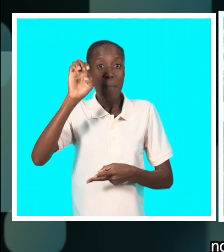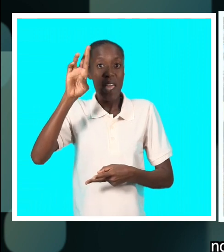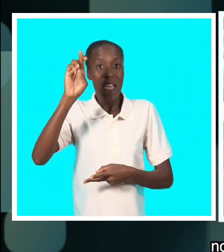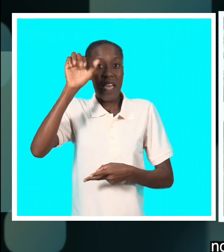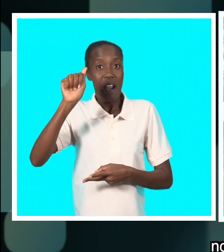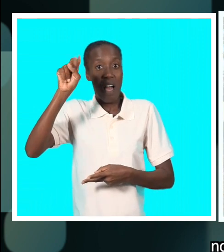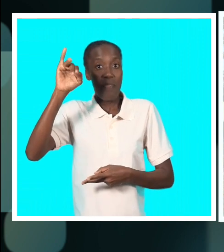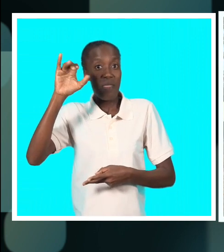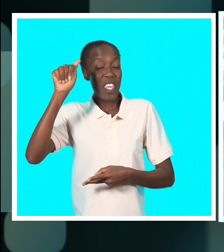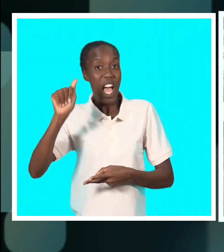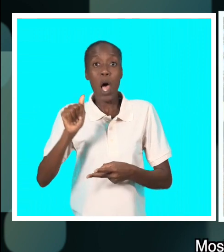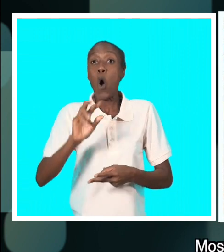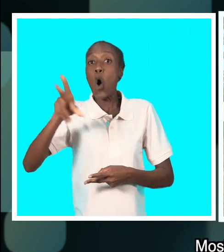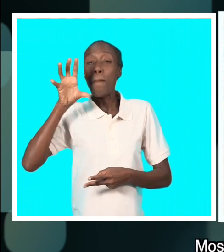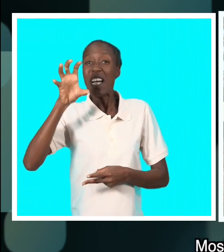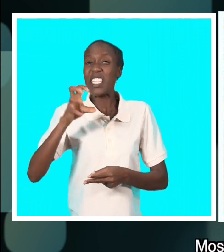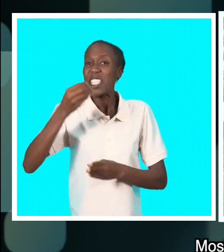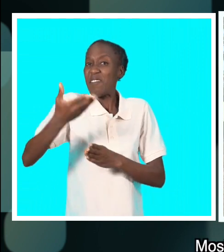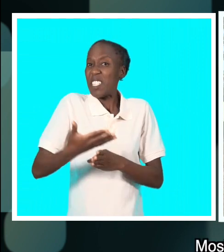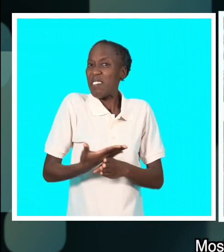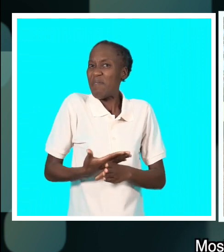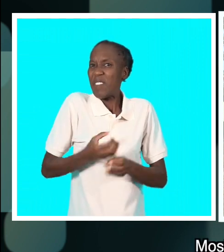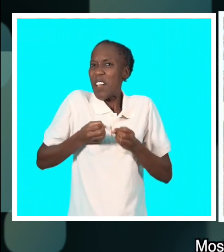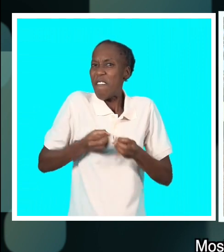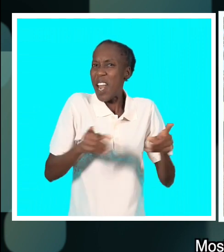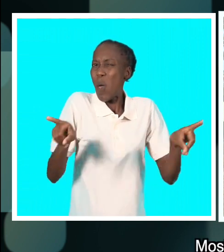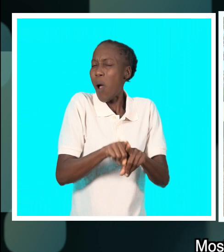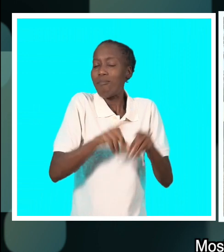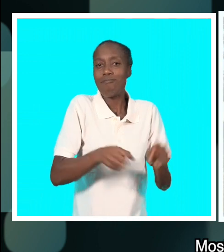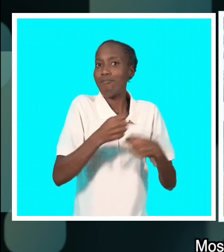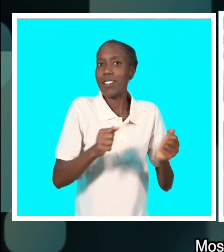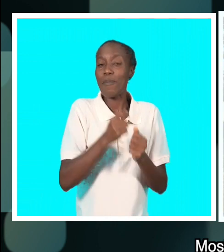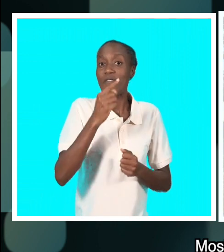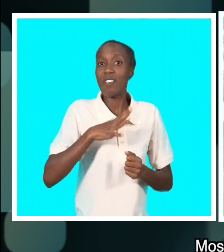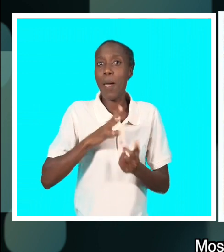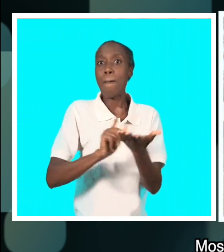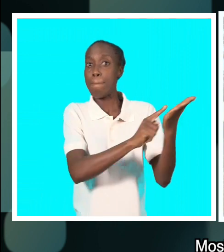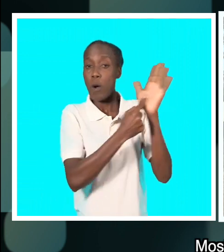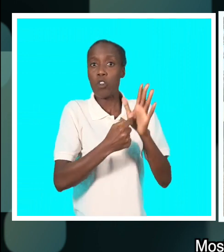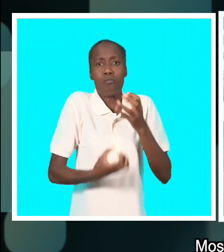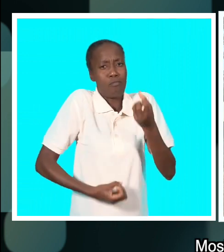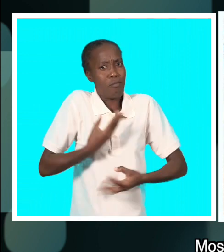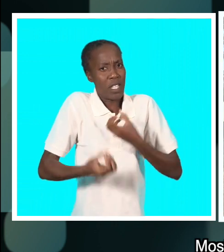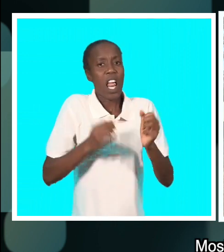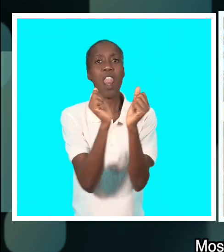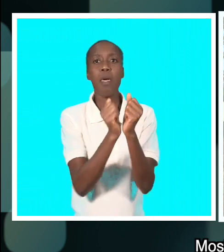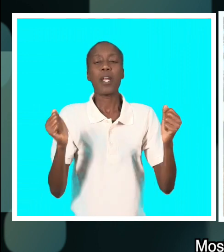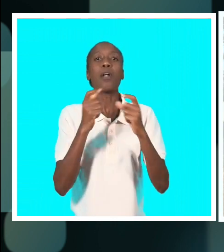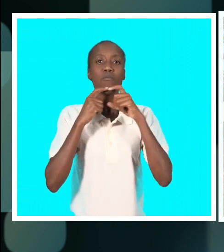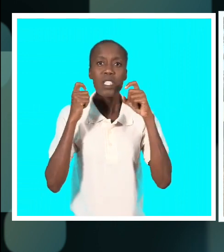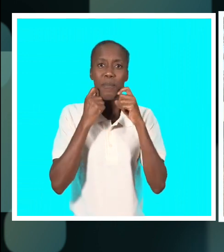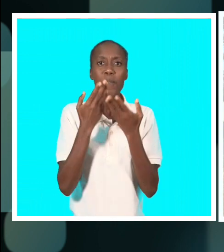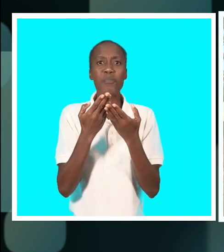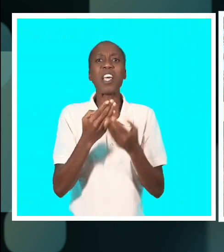se pode falar daquela forma. Mostra, efetivamente, que há expressão aqui em Moçambique, há liberdade de